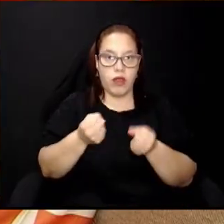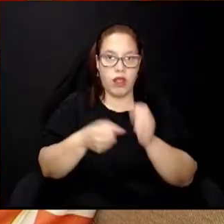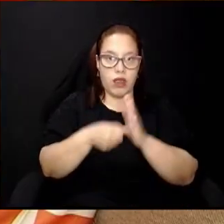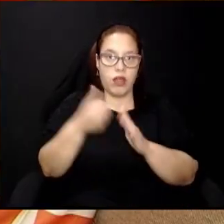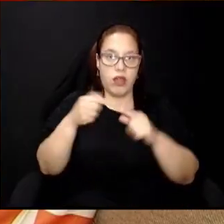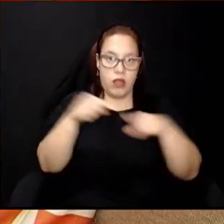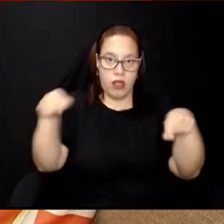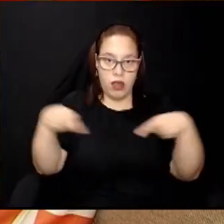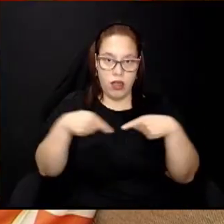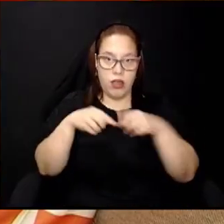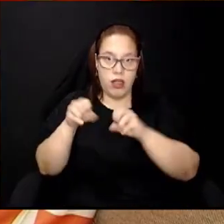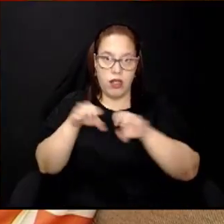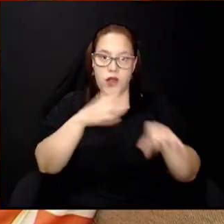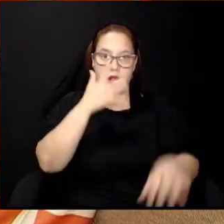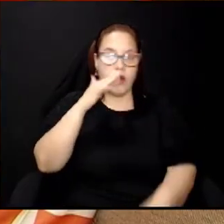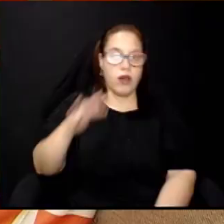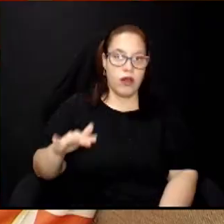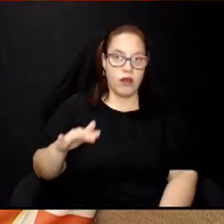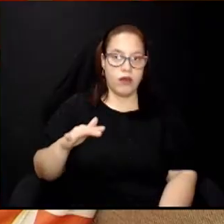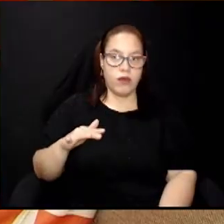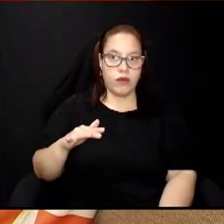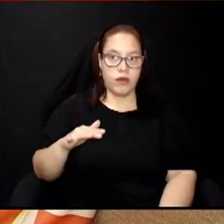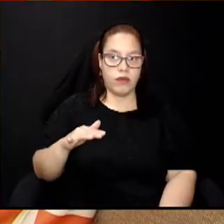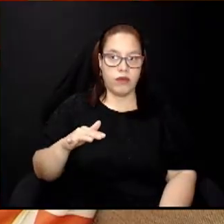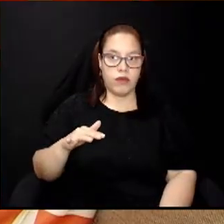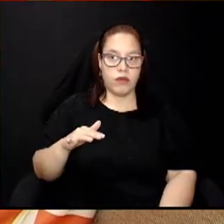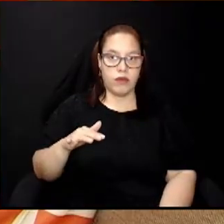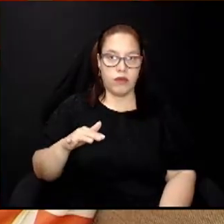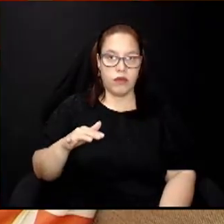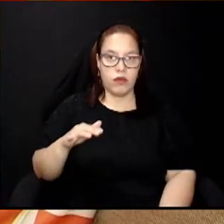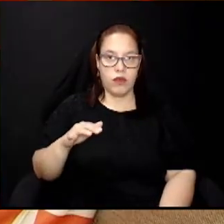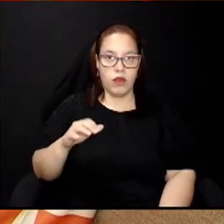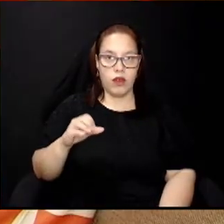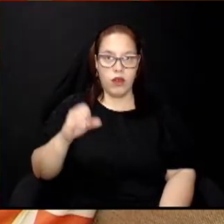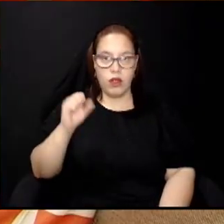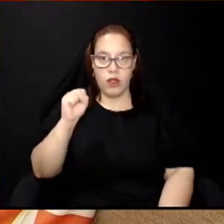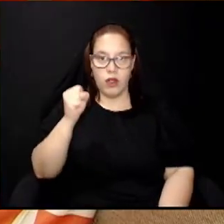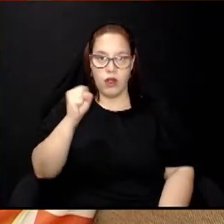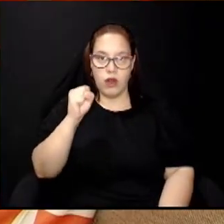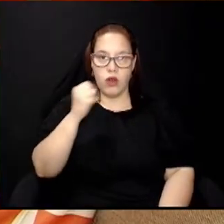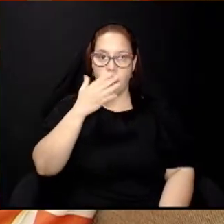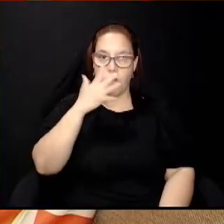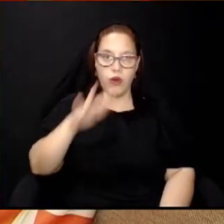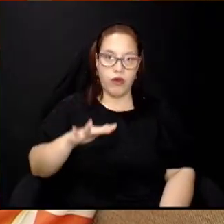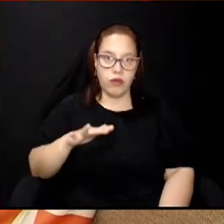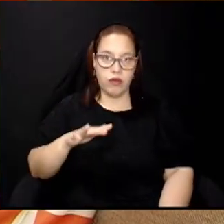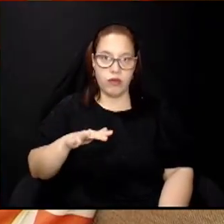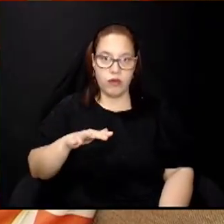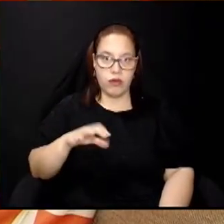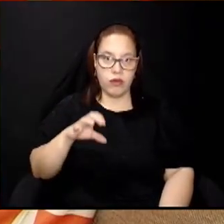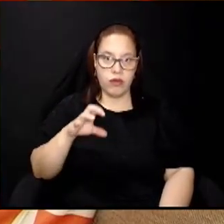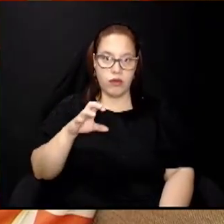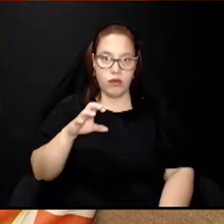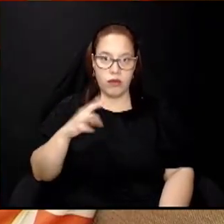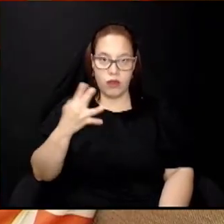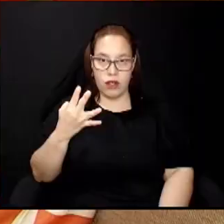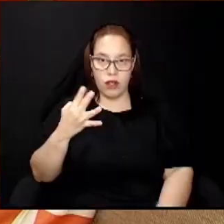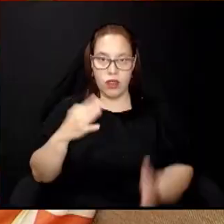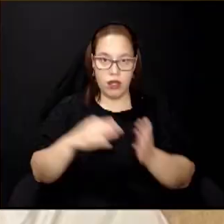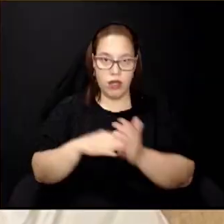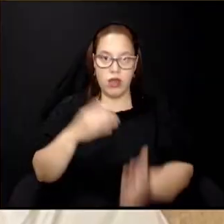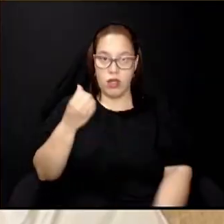educação infantil. Na época acho que eu tinha 8 crianças de 4 a 6